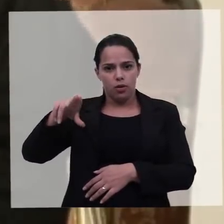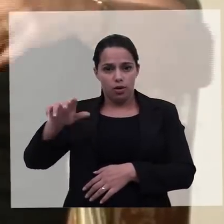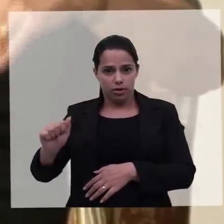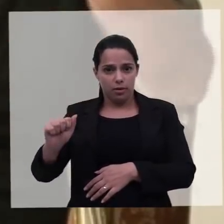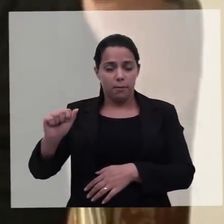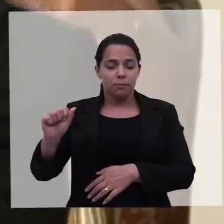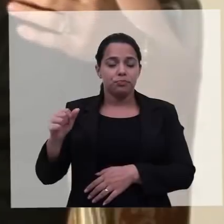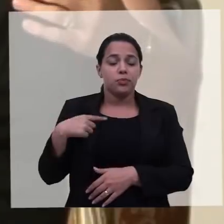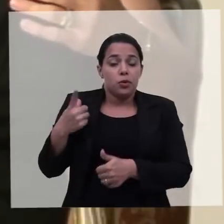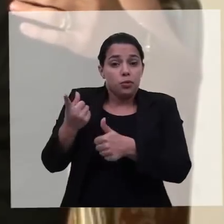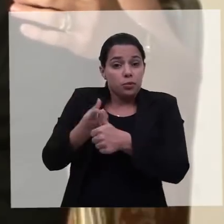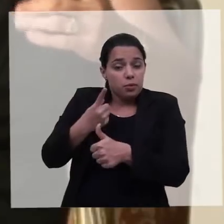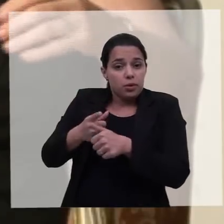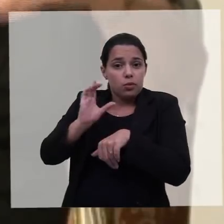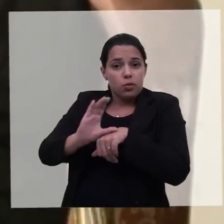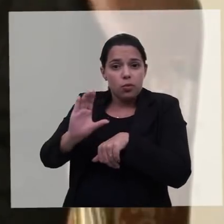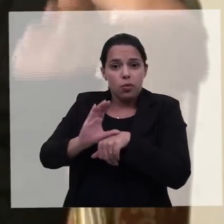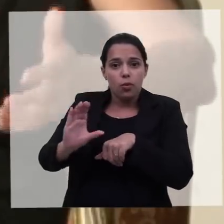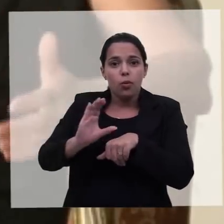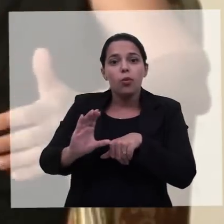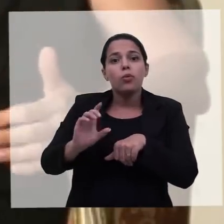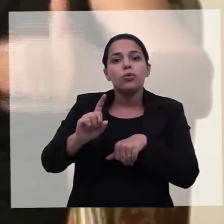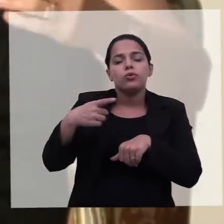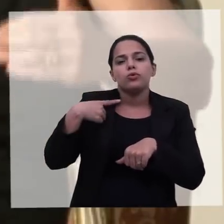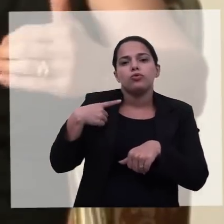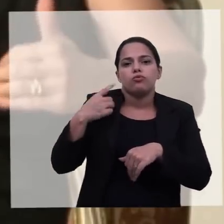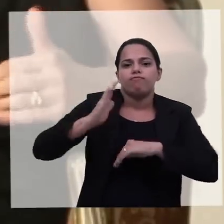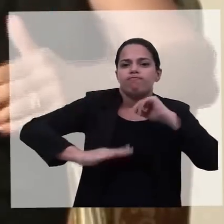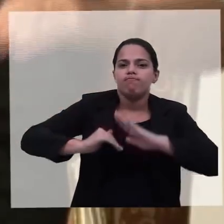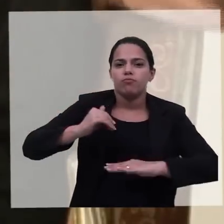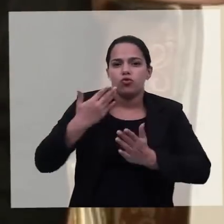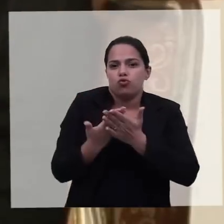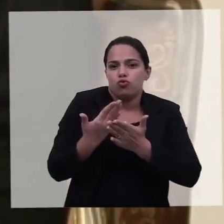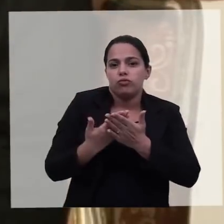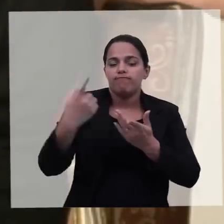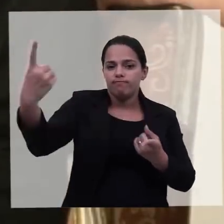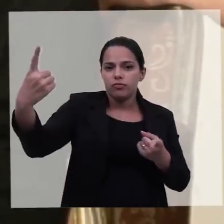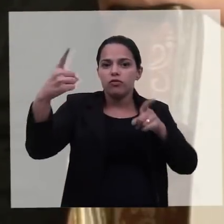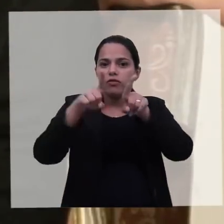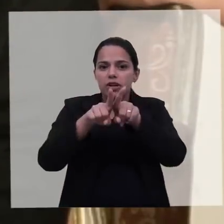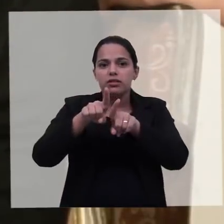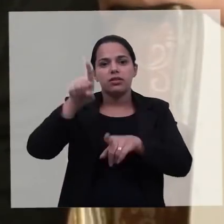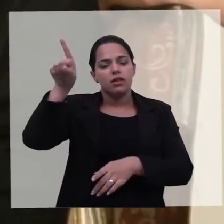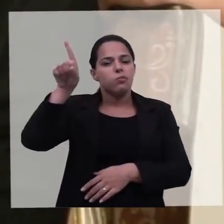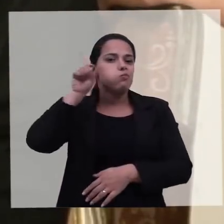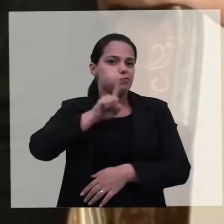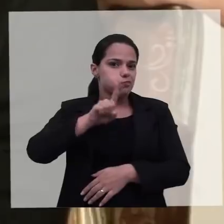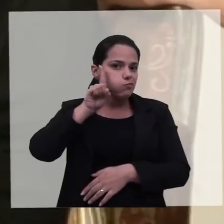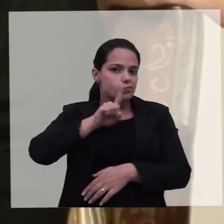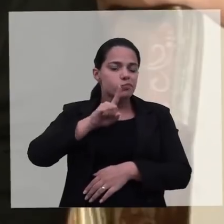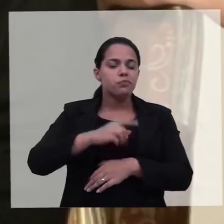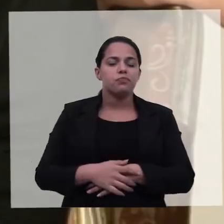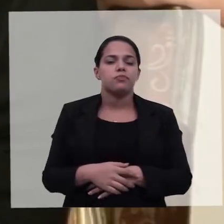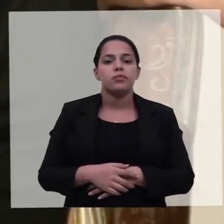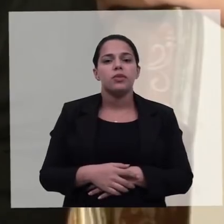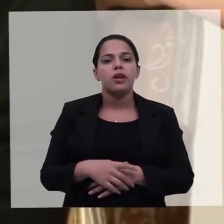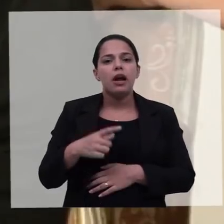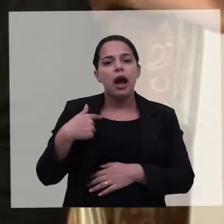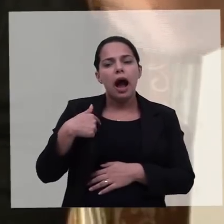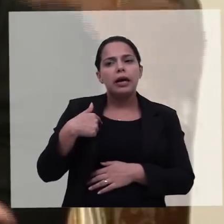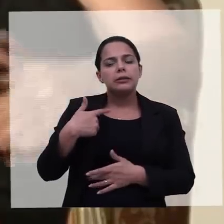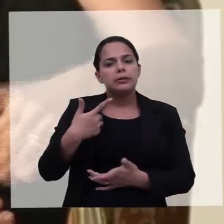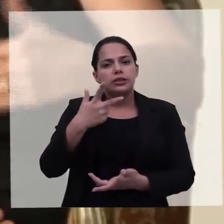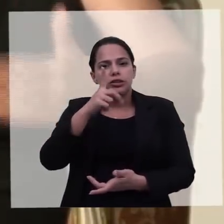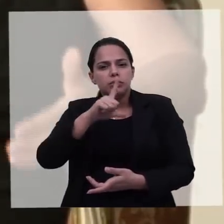a primeira capacitação da universidade foi exatamente com o Centro de Ciências Agrárias, no convênio com a Universidade do Arizona,